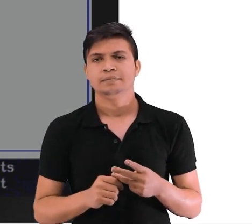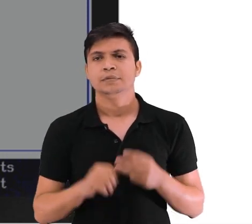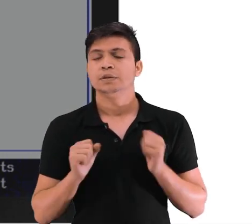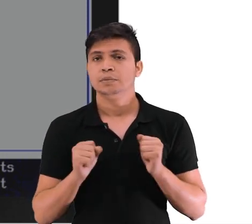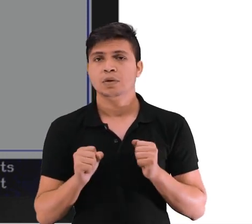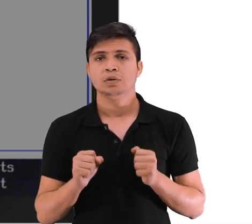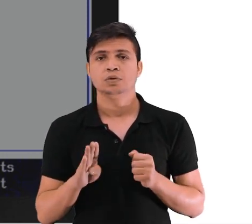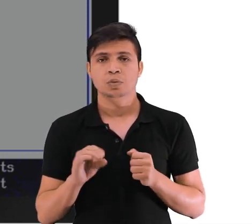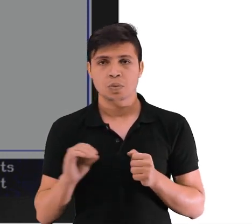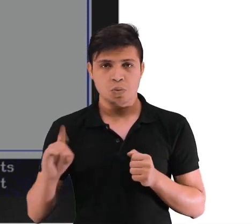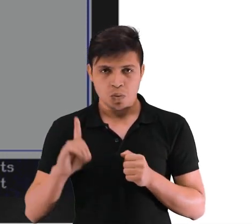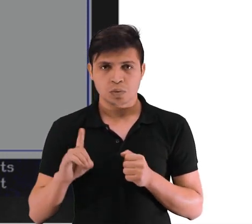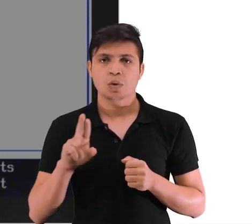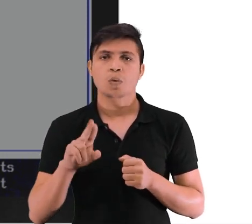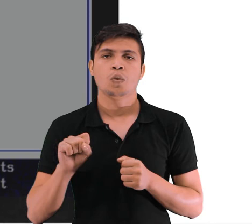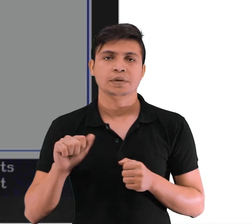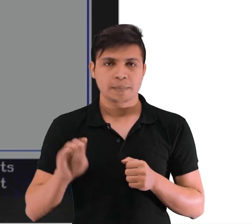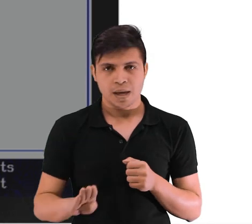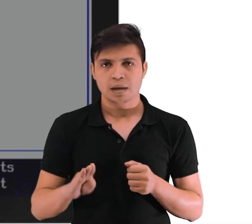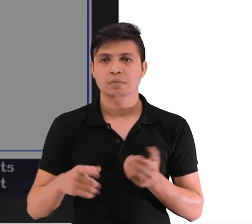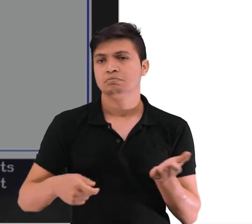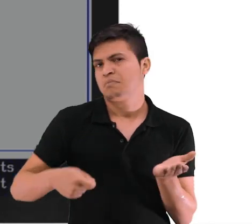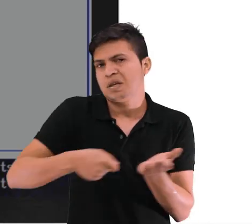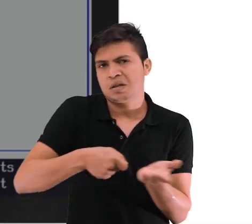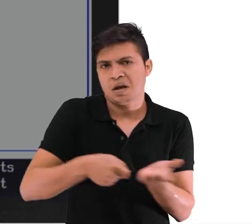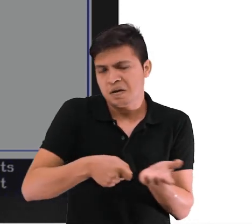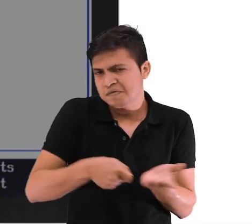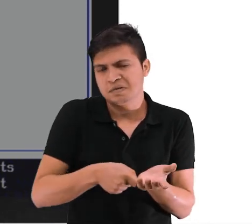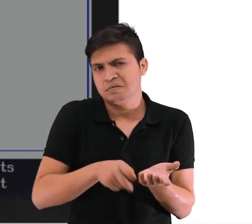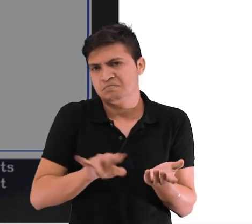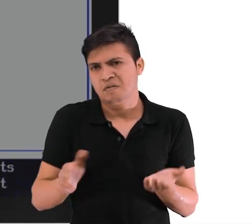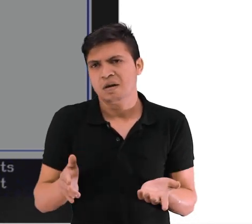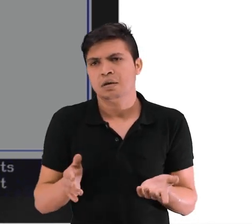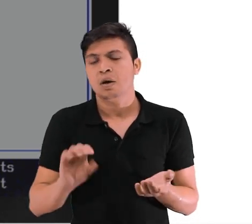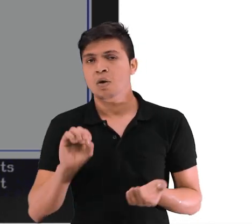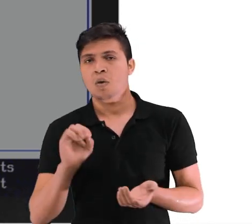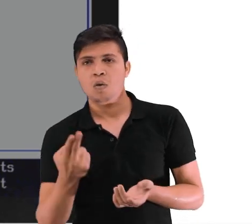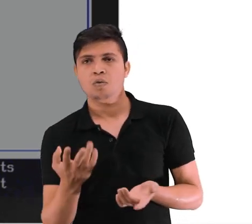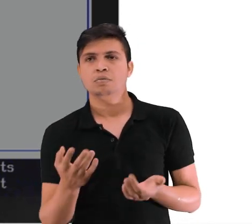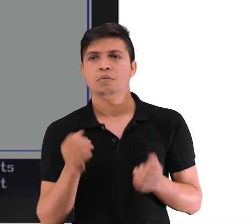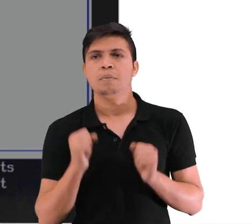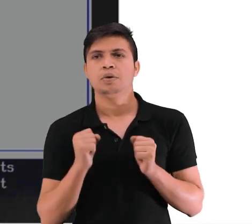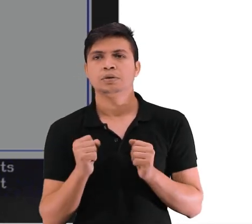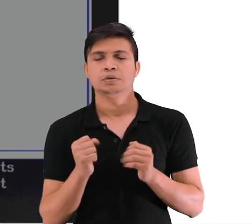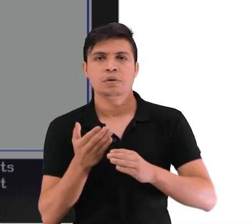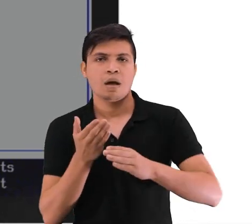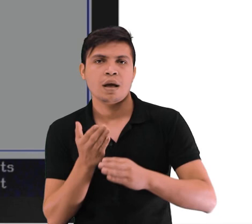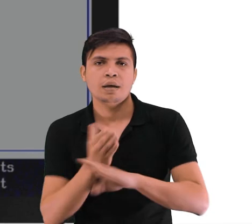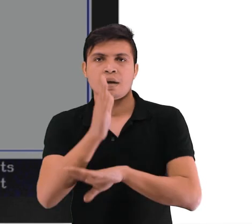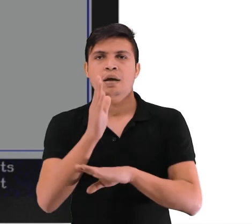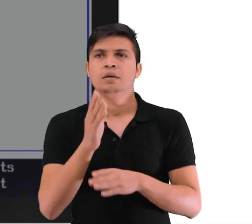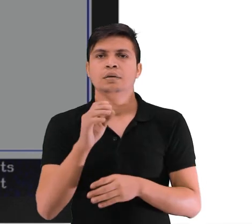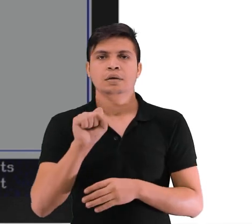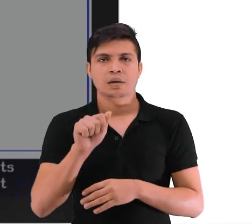pelo USB, pelo pendrive que você vai colocar no USB, ou então ele vai entrar pela entrada SATA